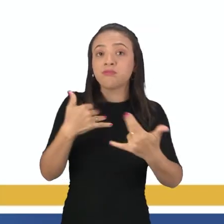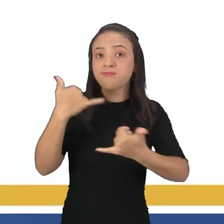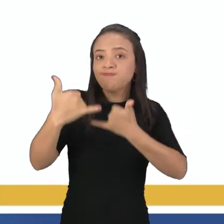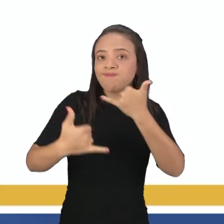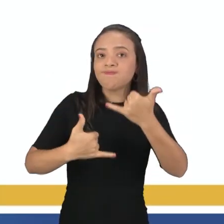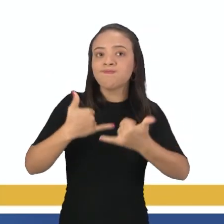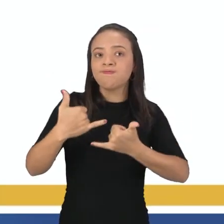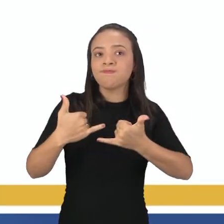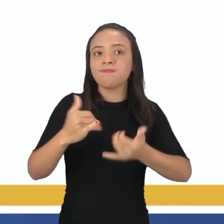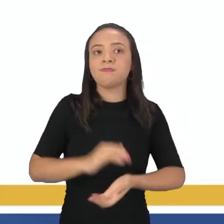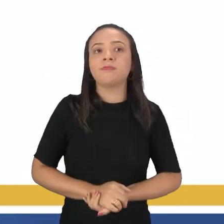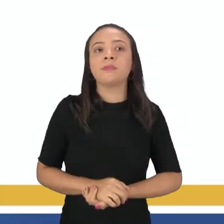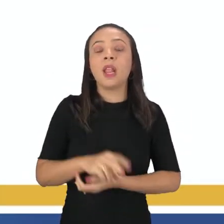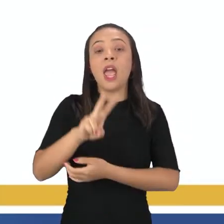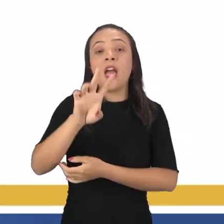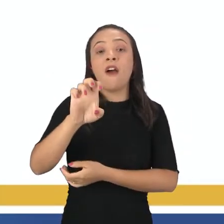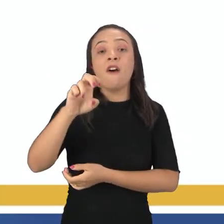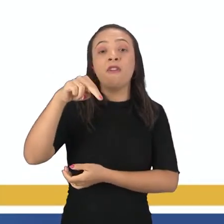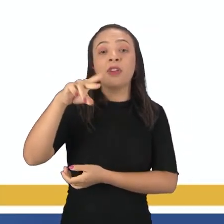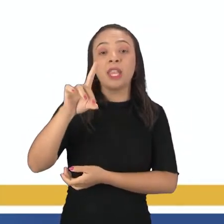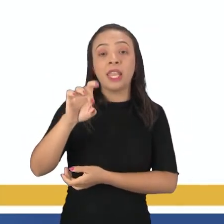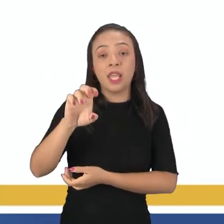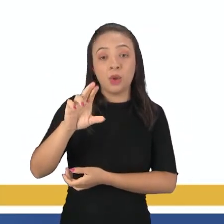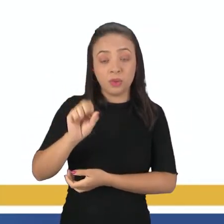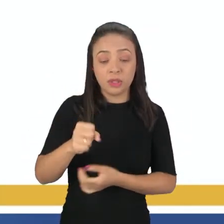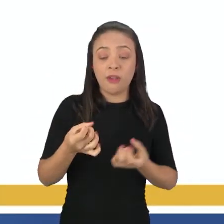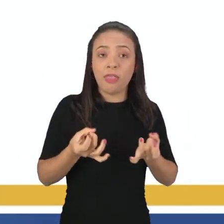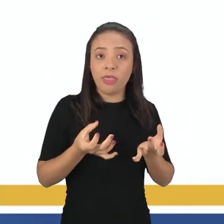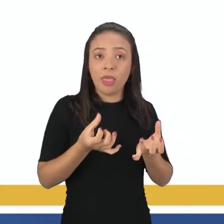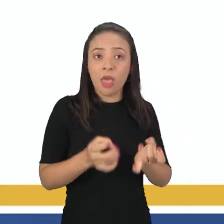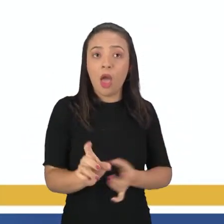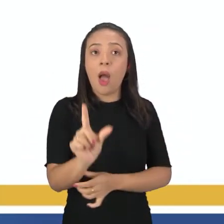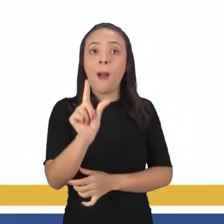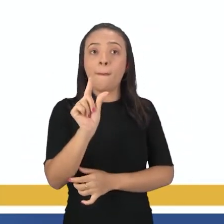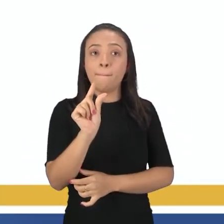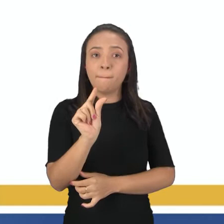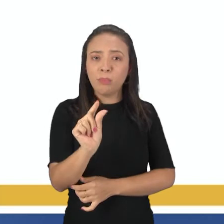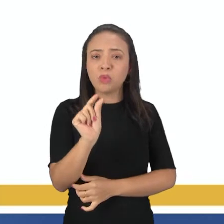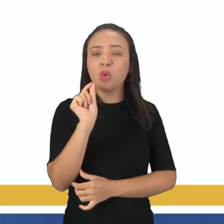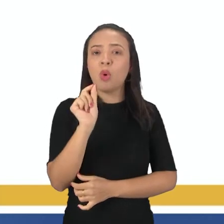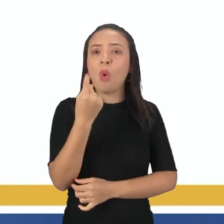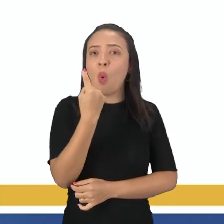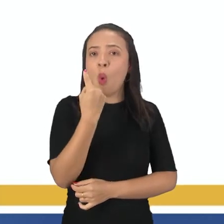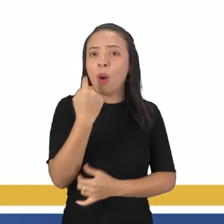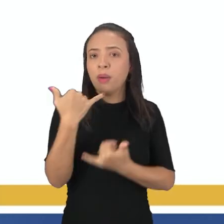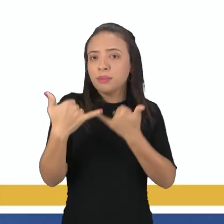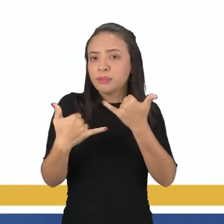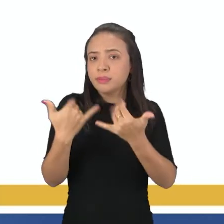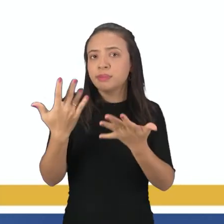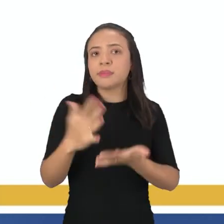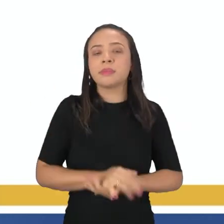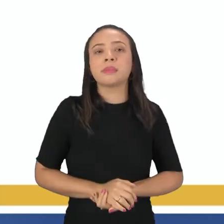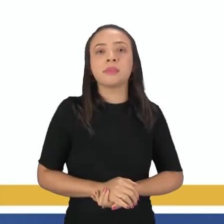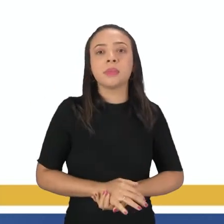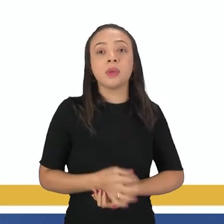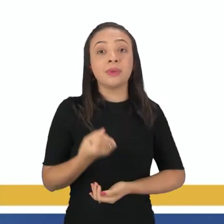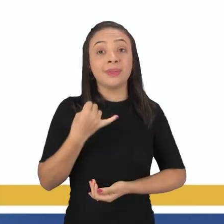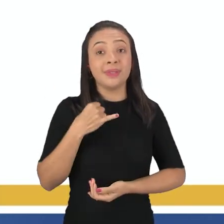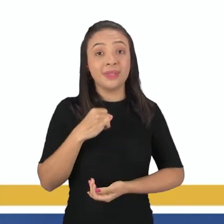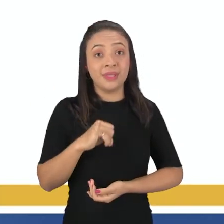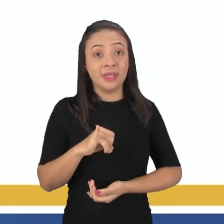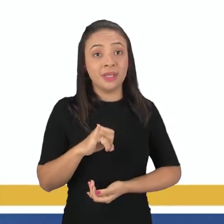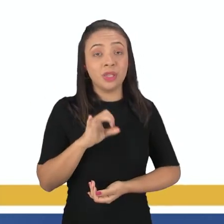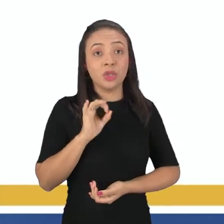vendidos. Vendeu-se apenas um brinquedo, ou seja, apenas um brinquedo foi vendido. Então, quando ele for